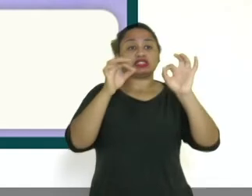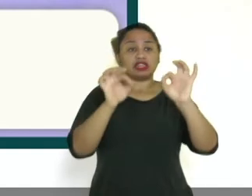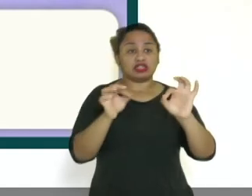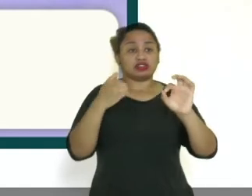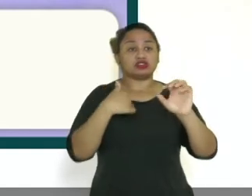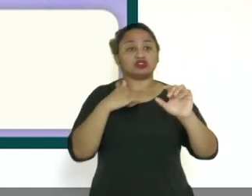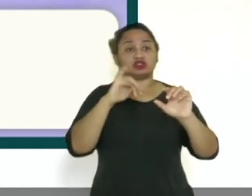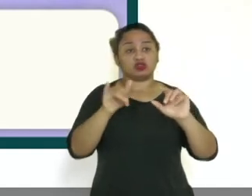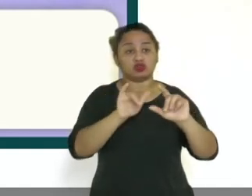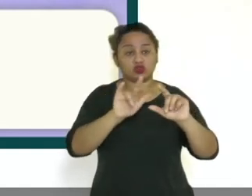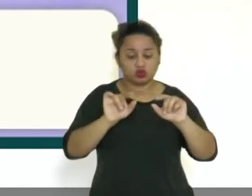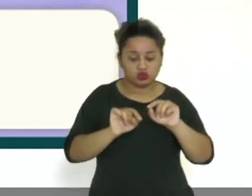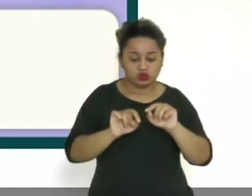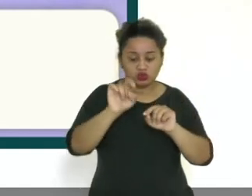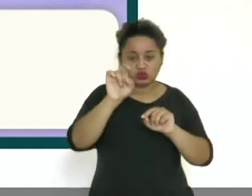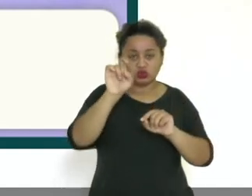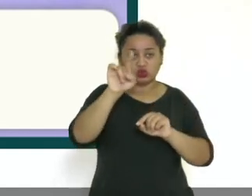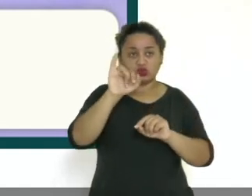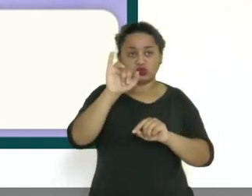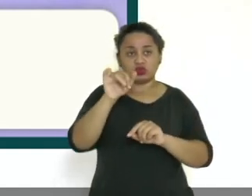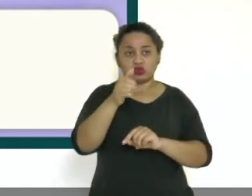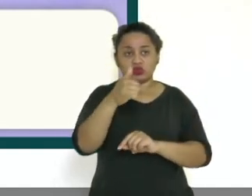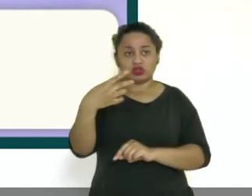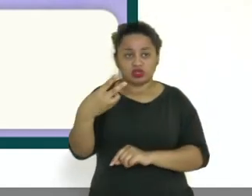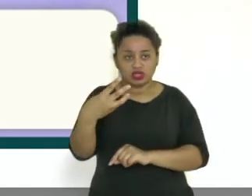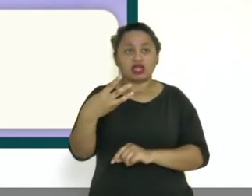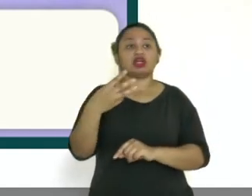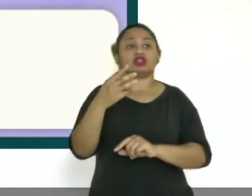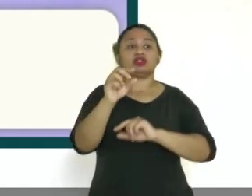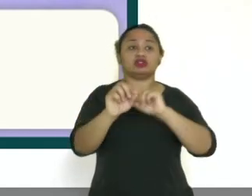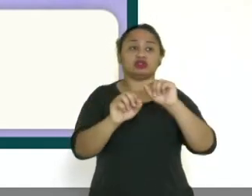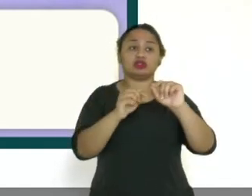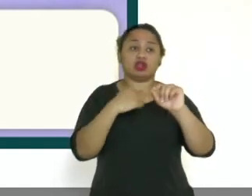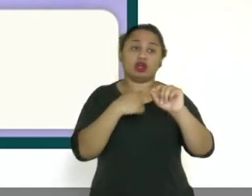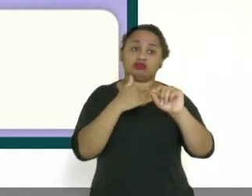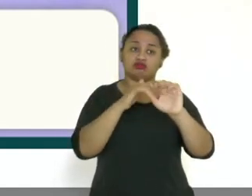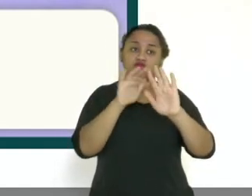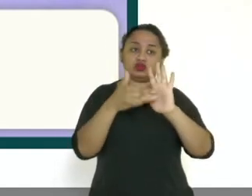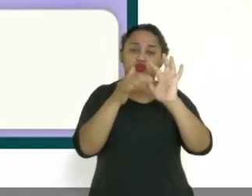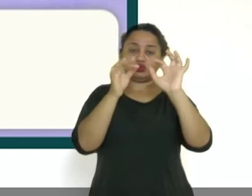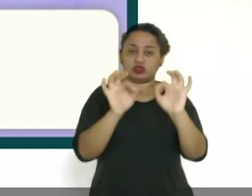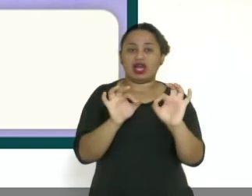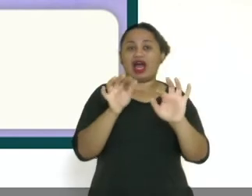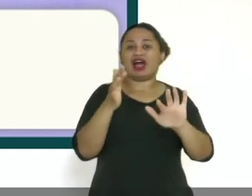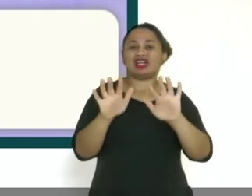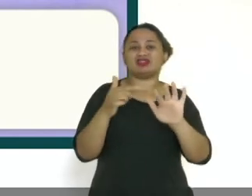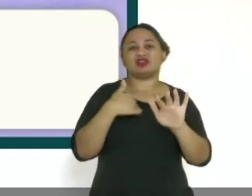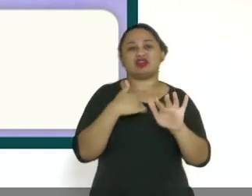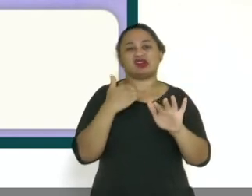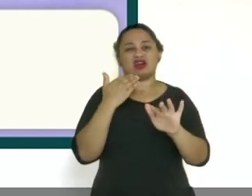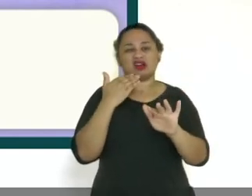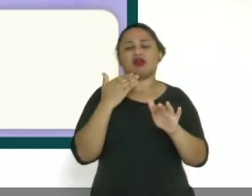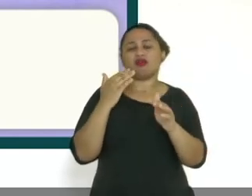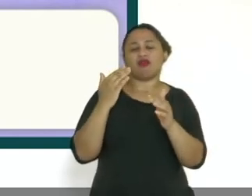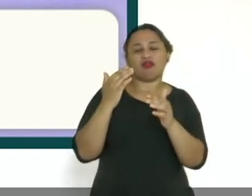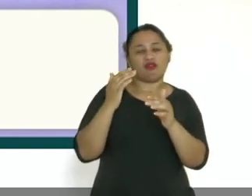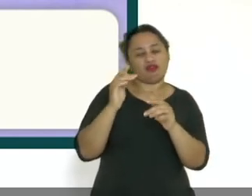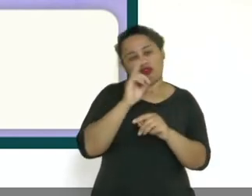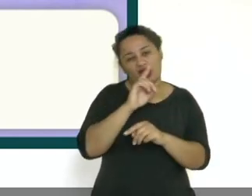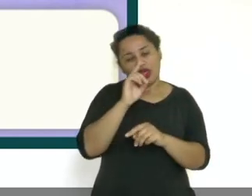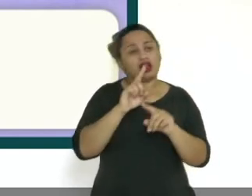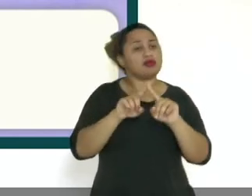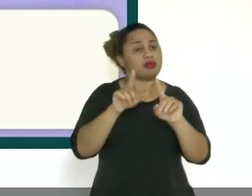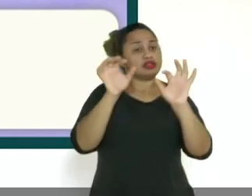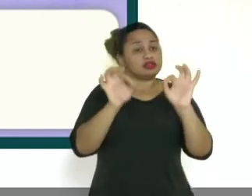ó. Julho, né? 13, que daí a gente tava aqui, ó. Tava bem certinho. Não sei porque às vezes ele deu essa tremidinha, mas estava certinho, tá